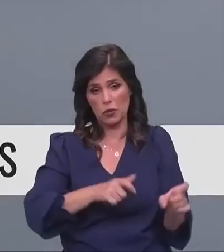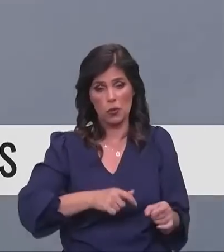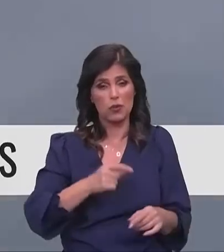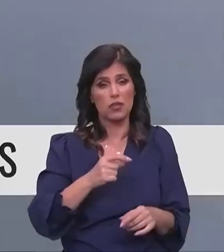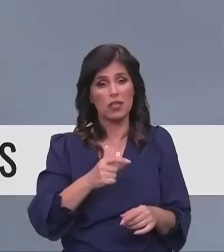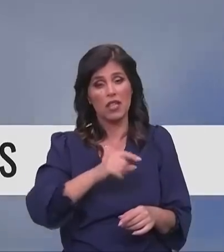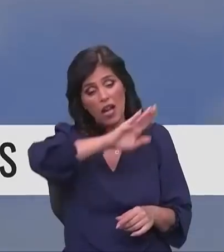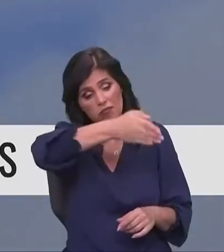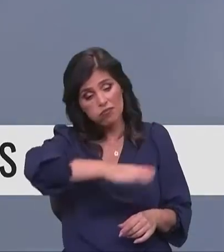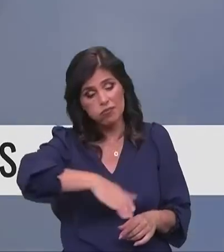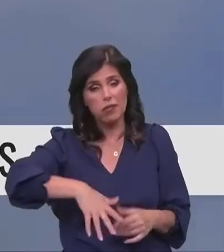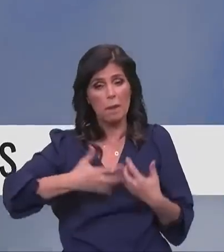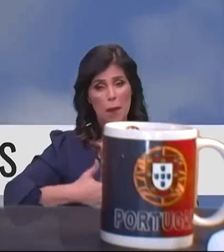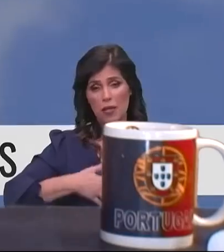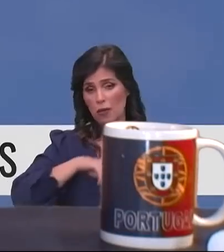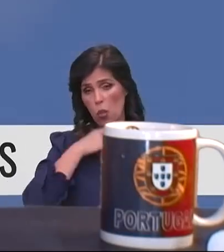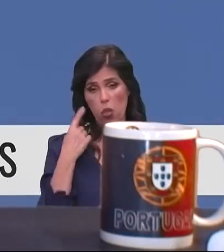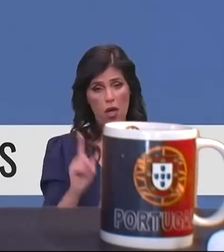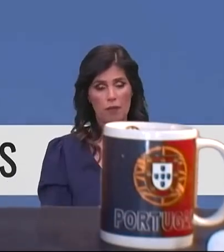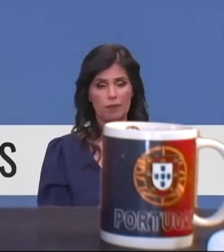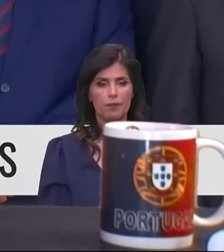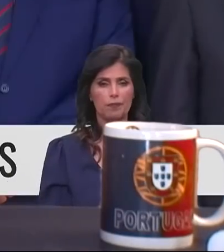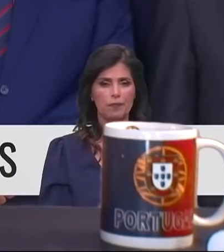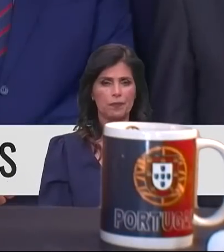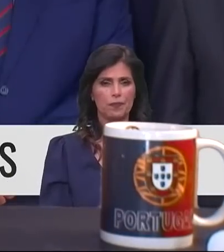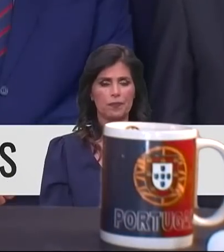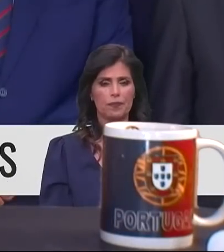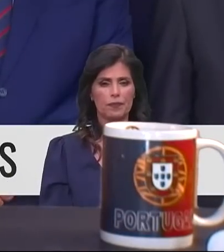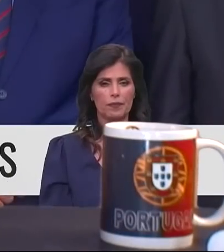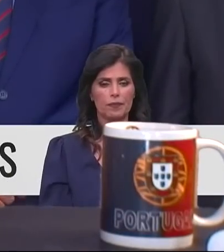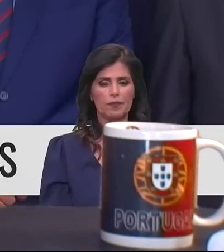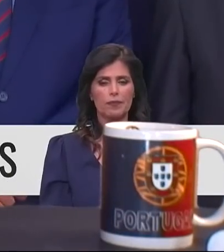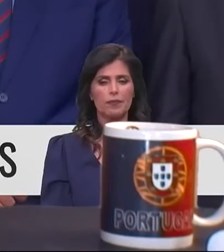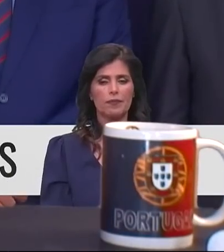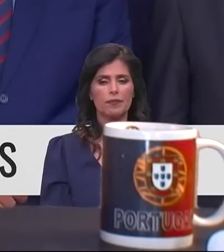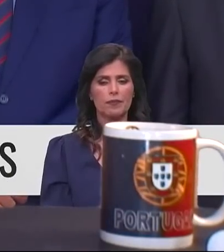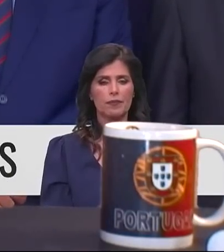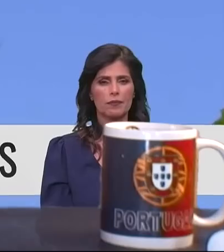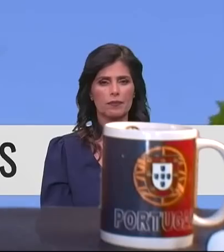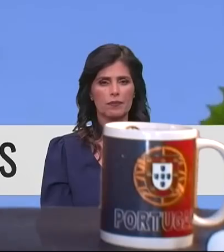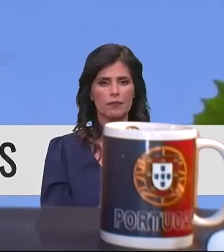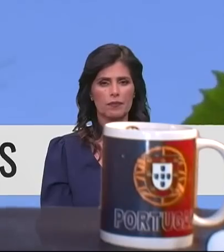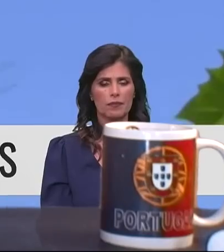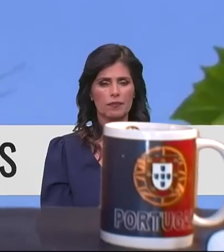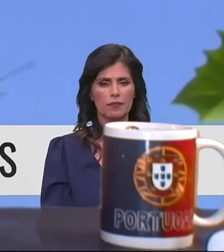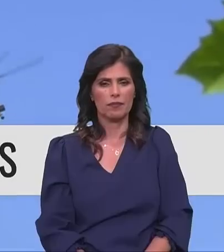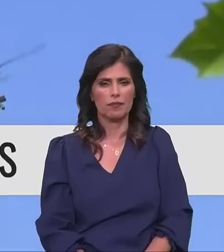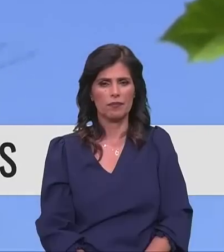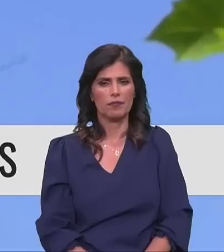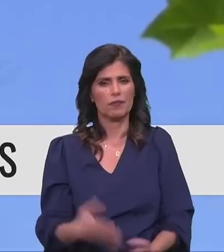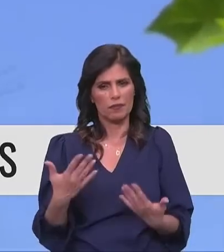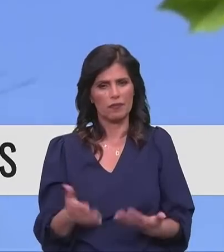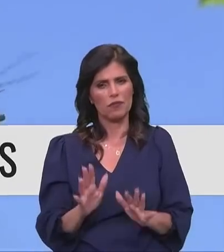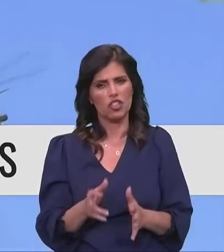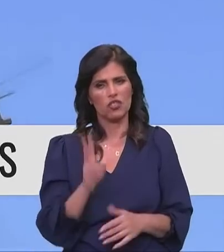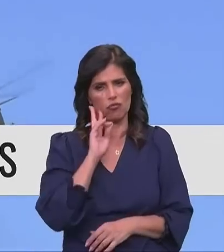uma segunda nota para o Proteste dos professores que é aproveitaram o 10 de junho para exibir em cartazes cartazes alguns